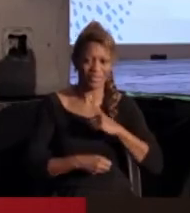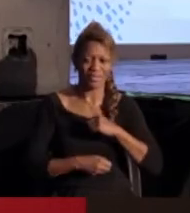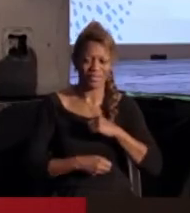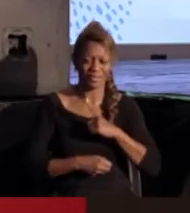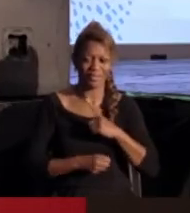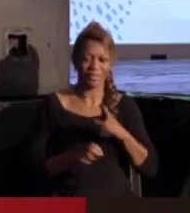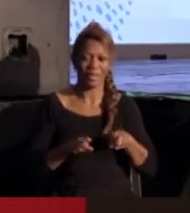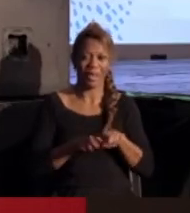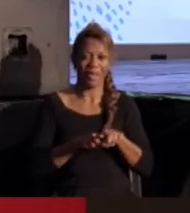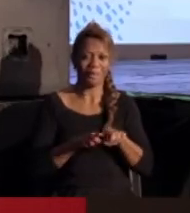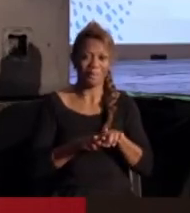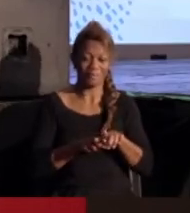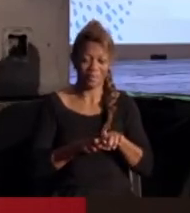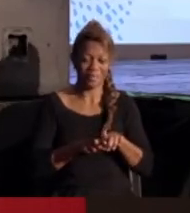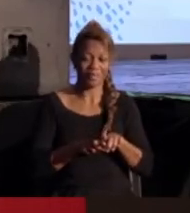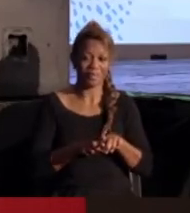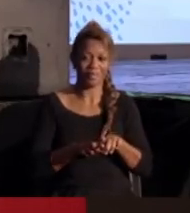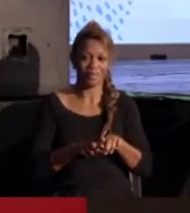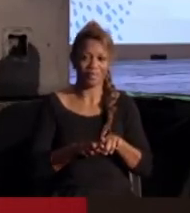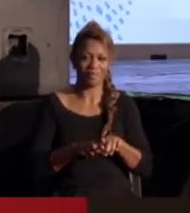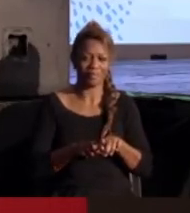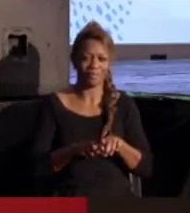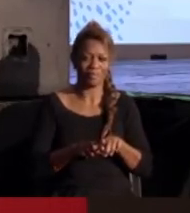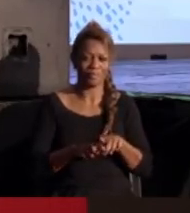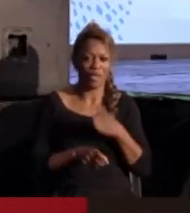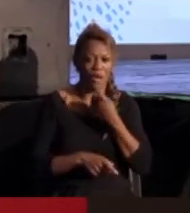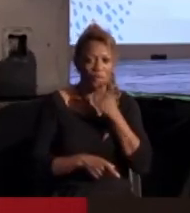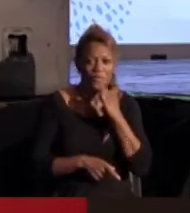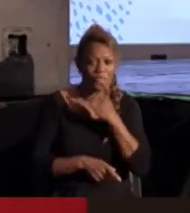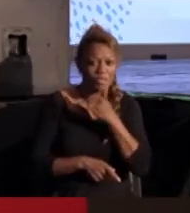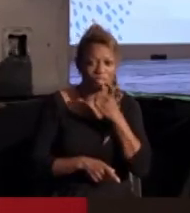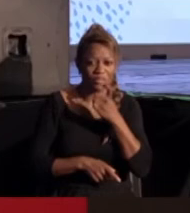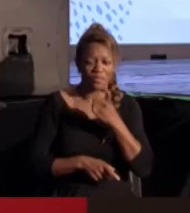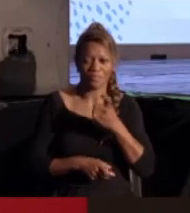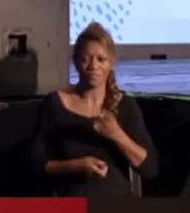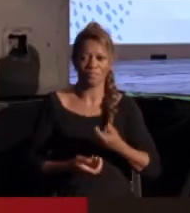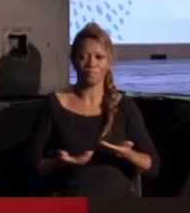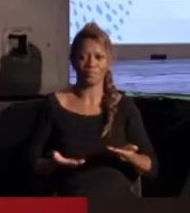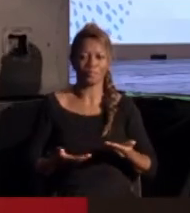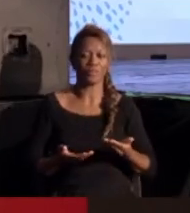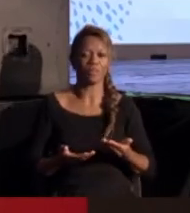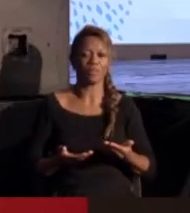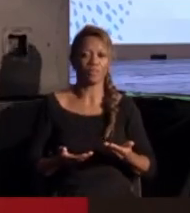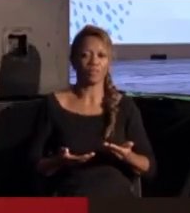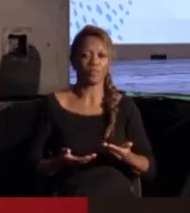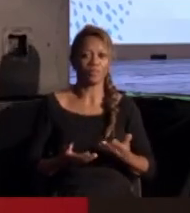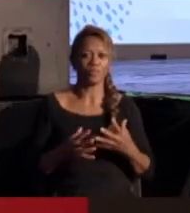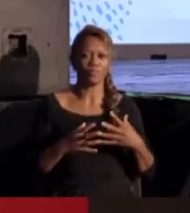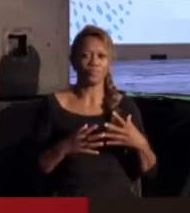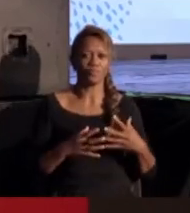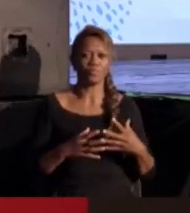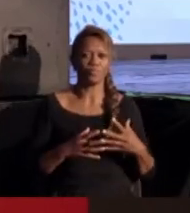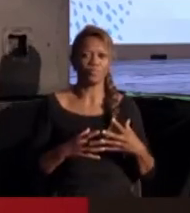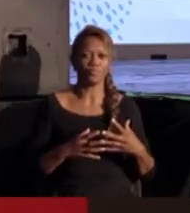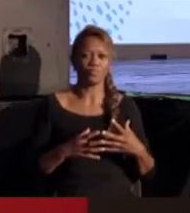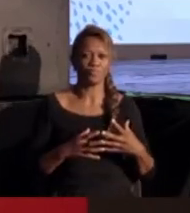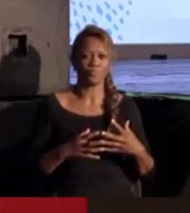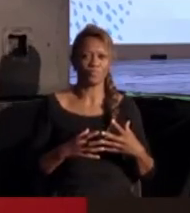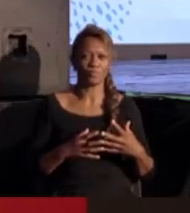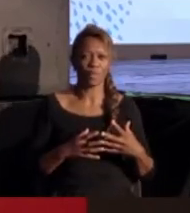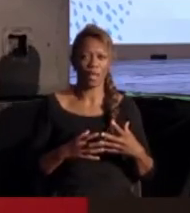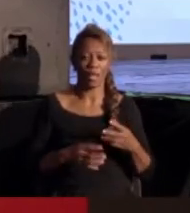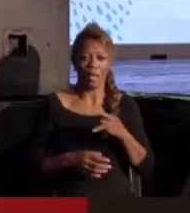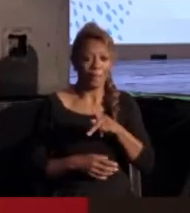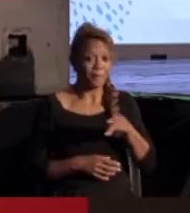Havia e parece que continua havendo na graduação esse tipo de comentário, em tudo aqui pedagógico,